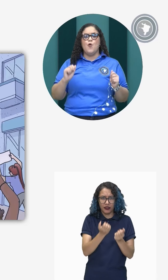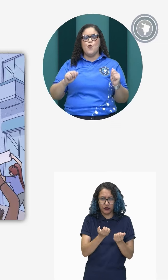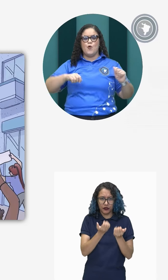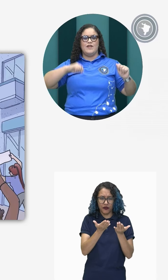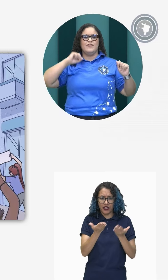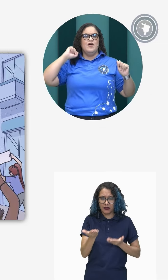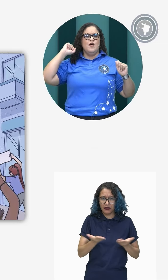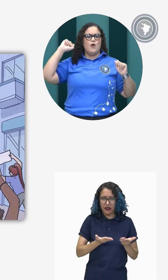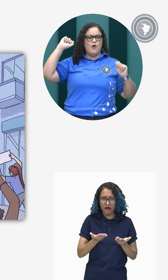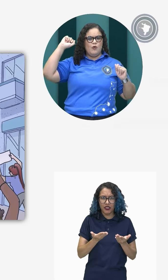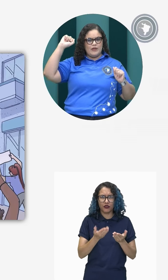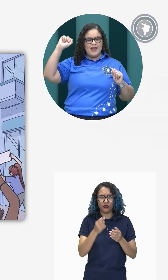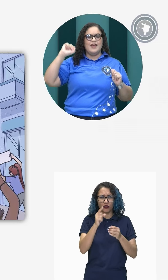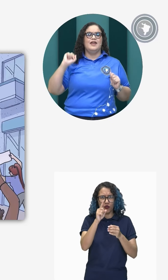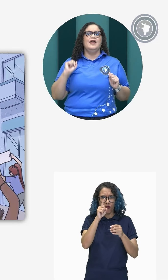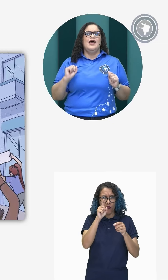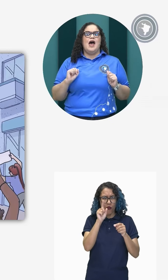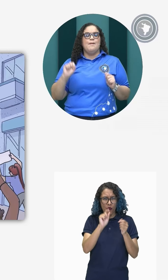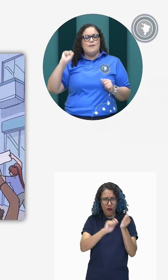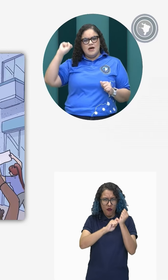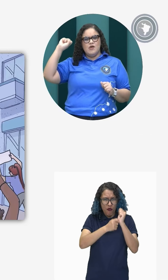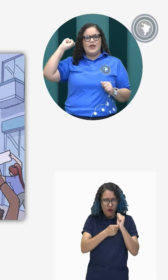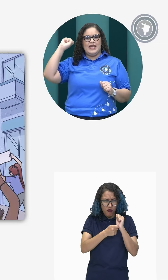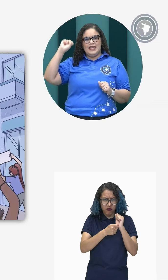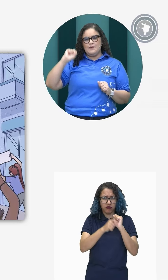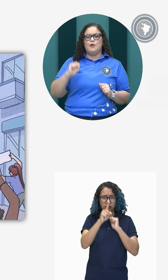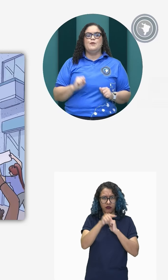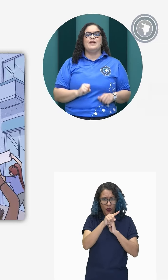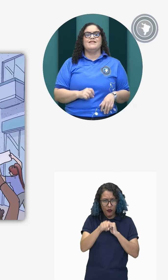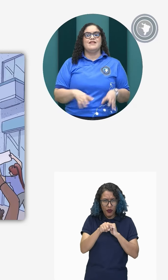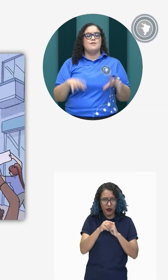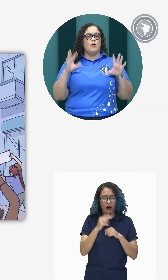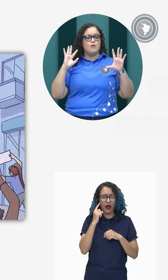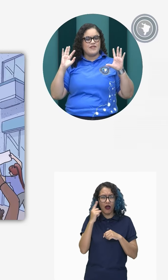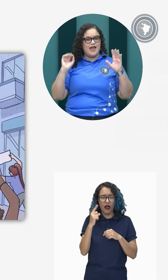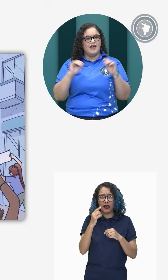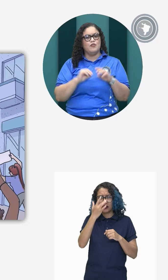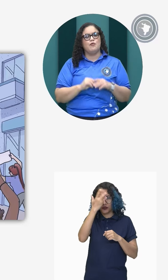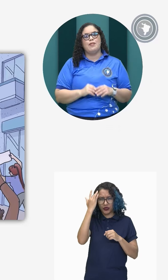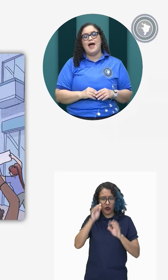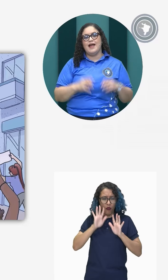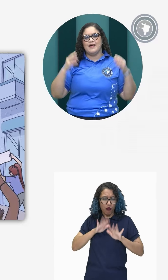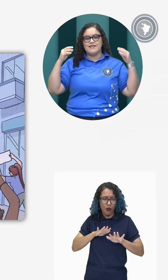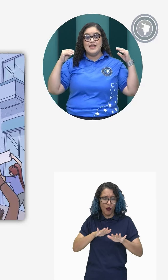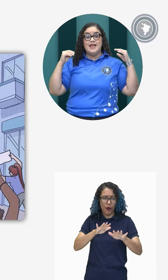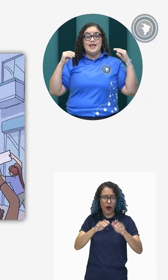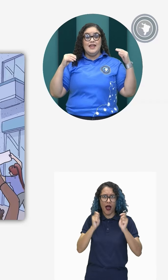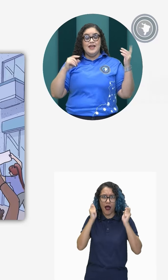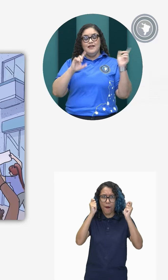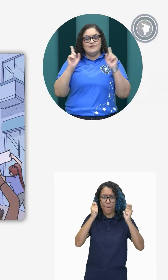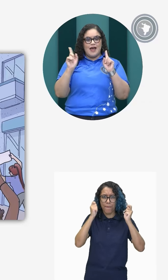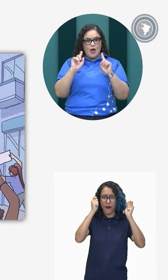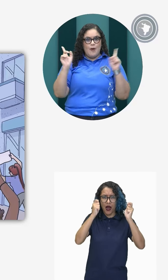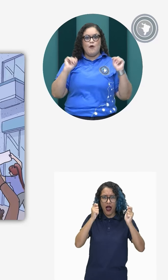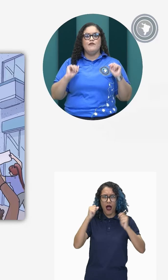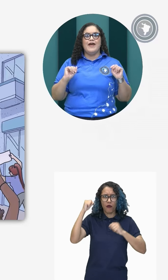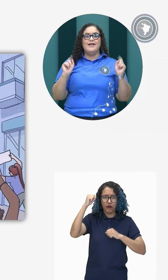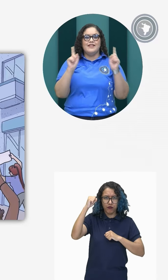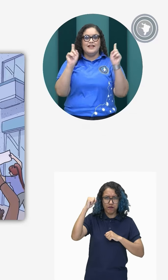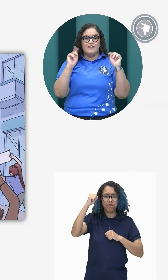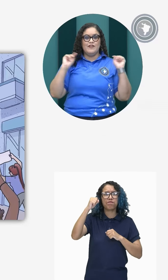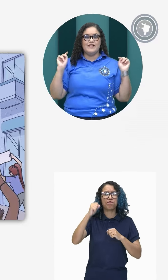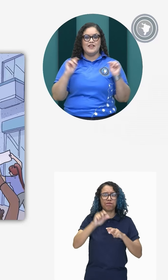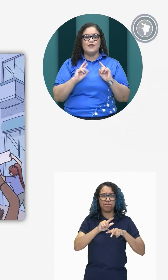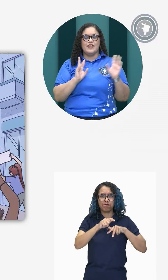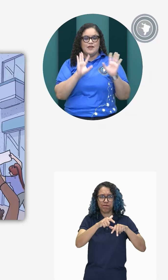nas ruas com, aí a mão erguida em punho para cima, algumas carregando as placas, e há uma